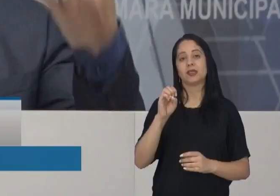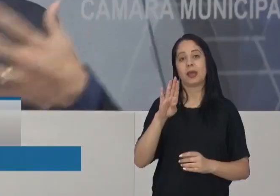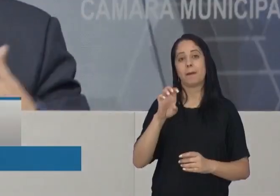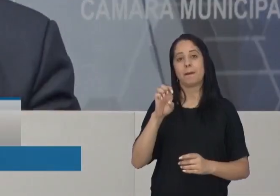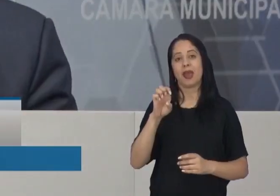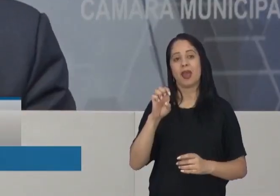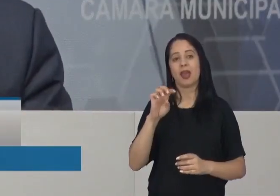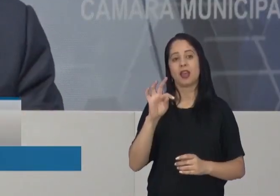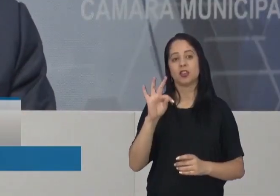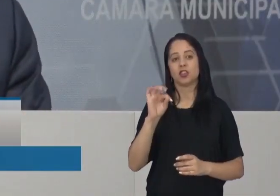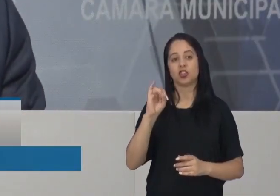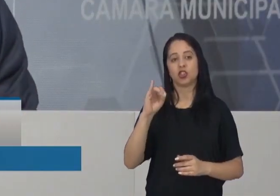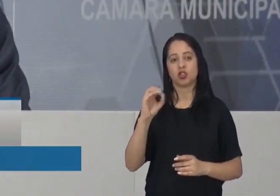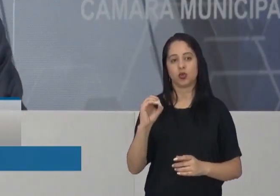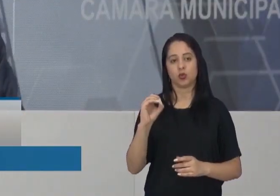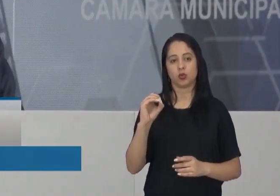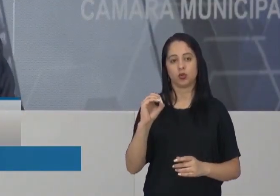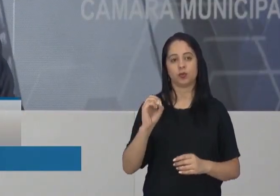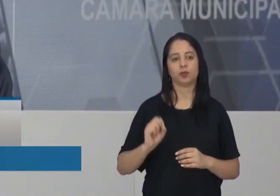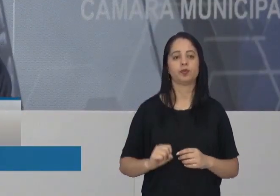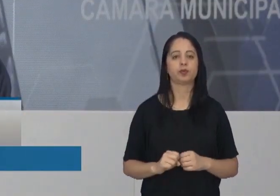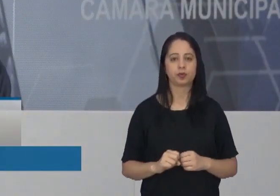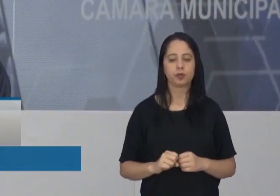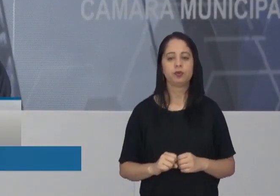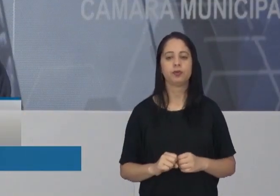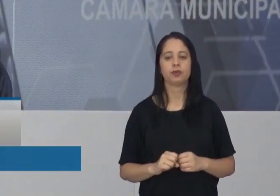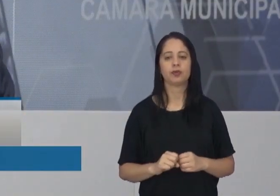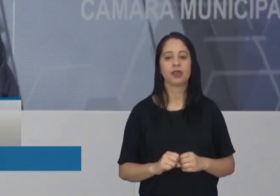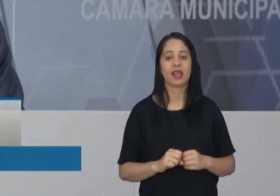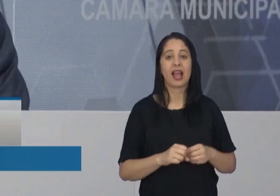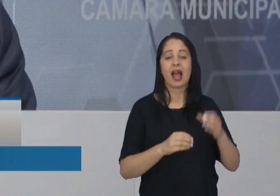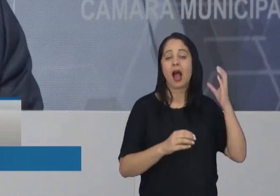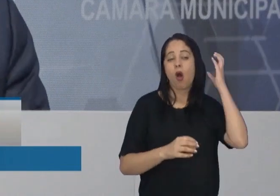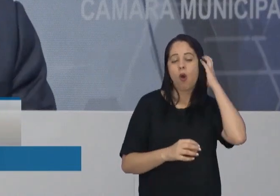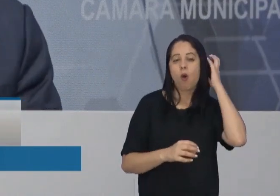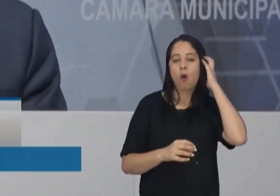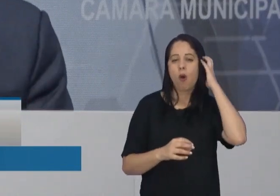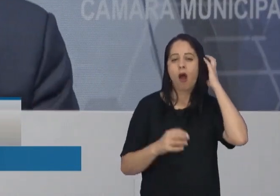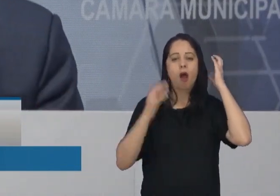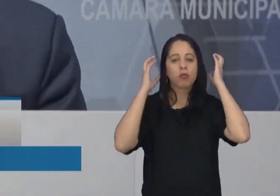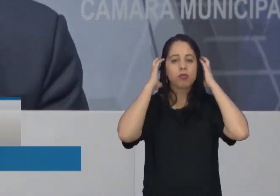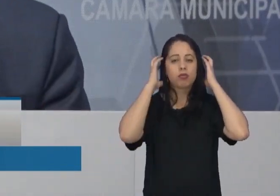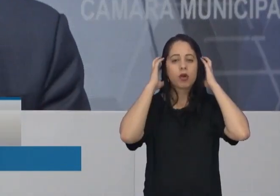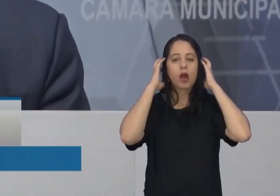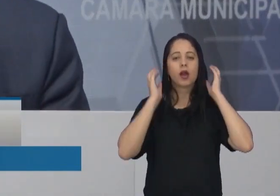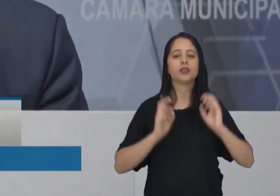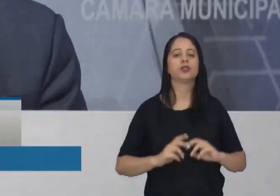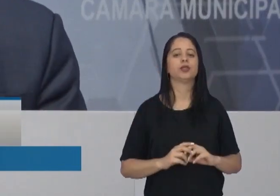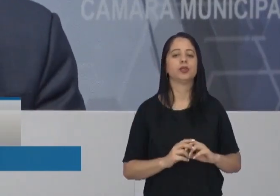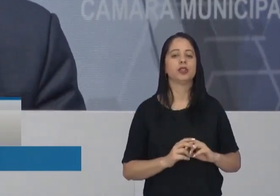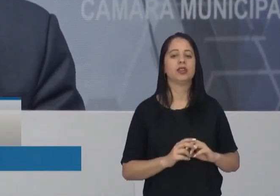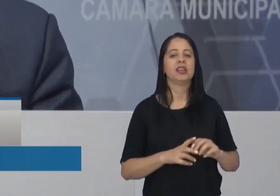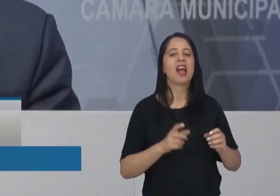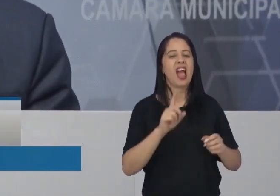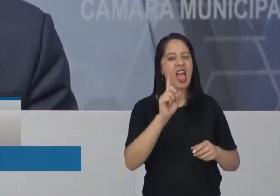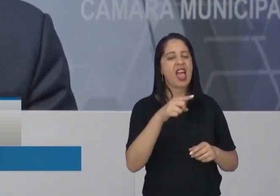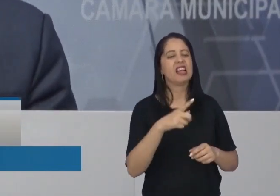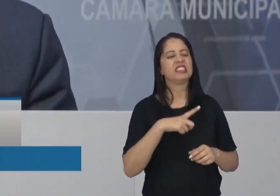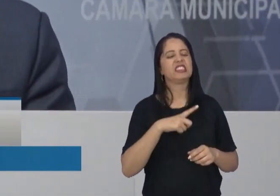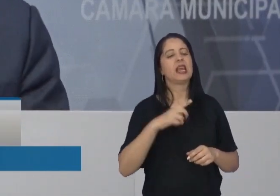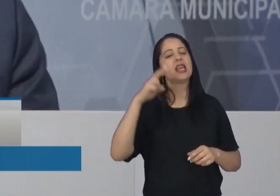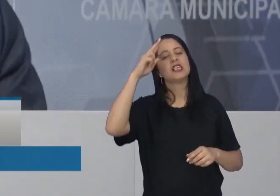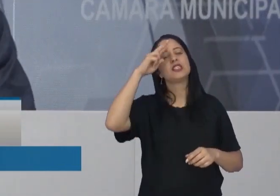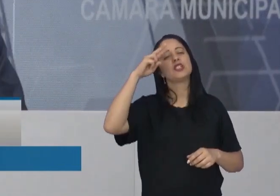entreter, serviu como difusor de notícias. A rádio ela é um veículo que ela tem história na